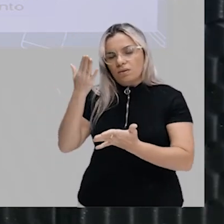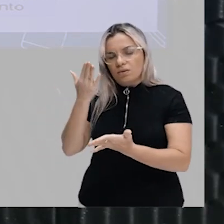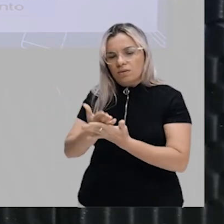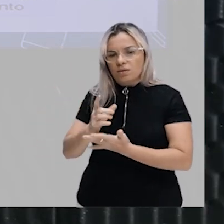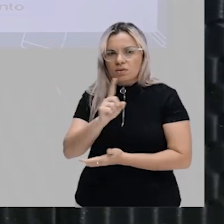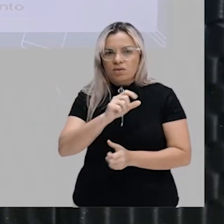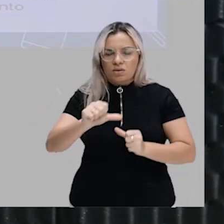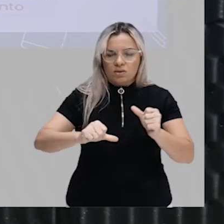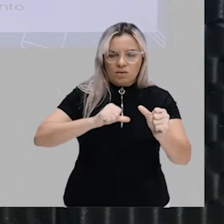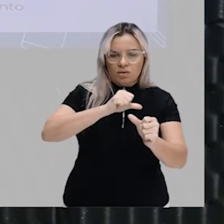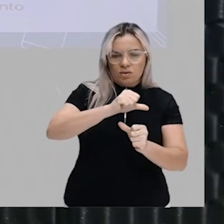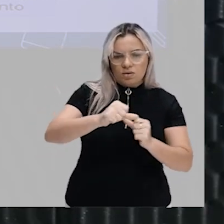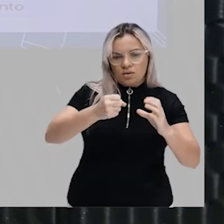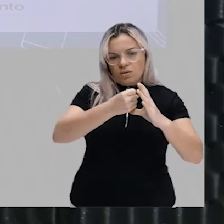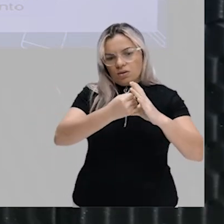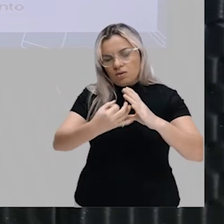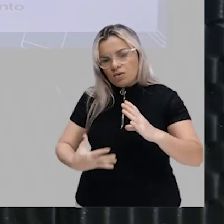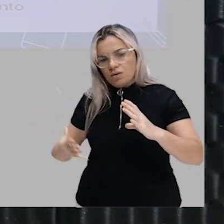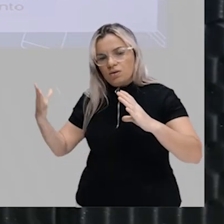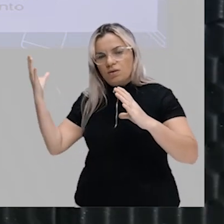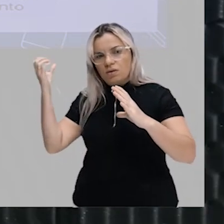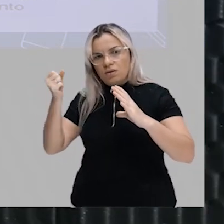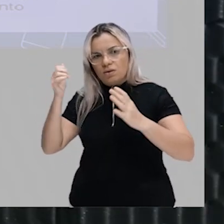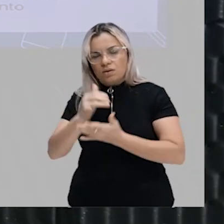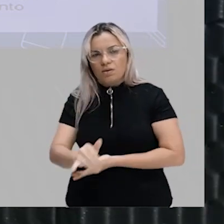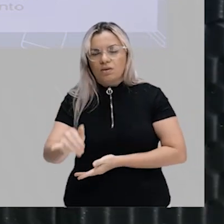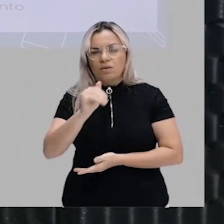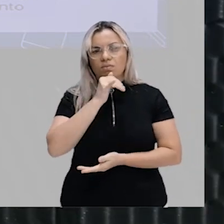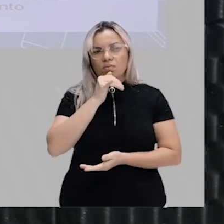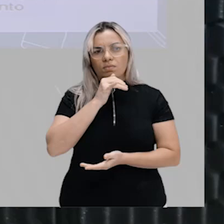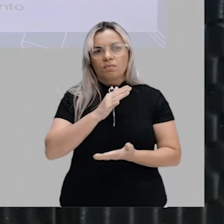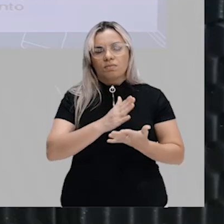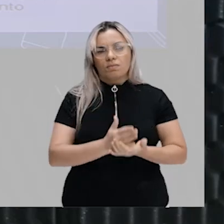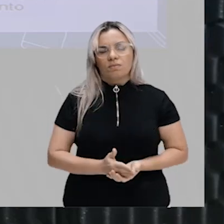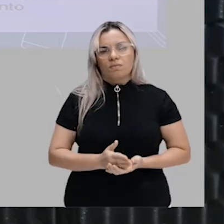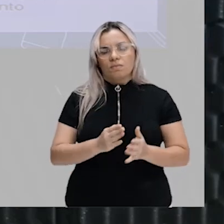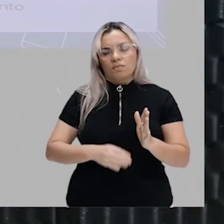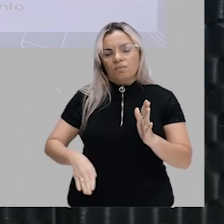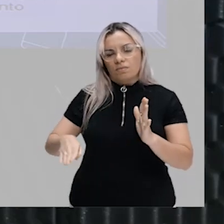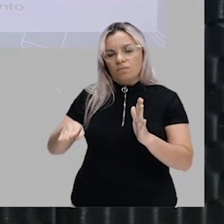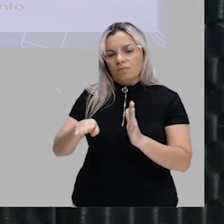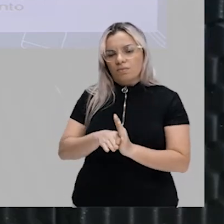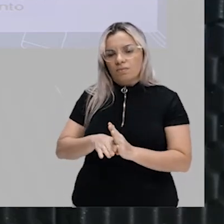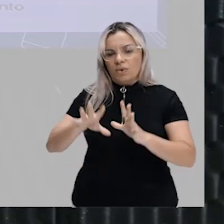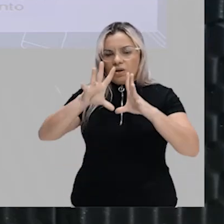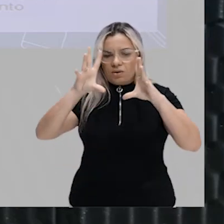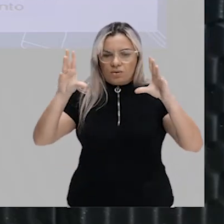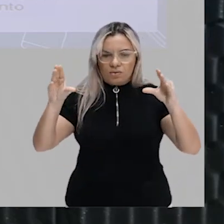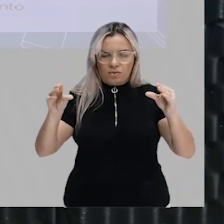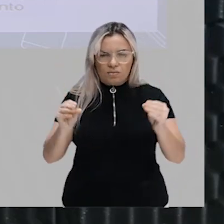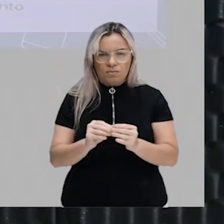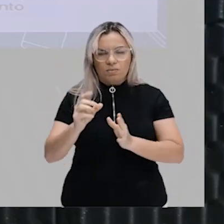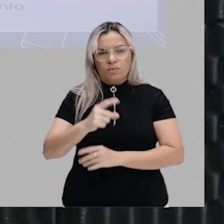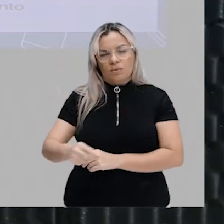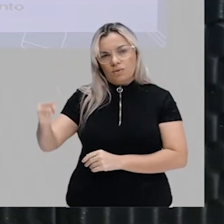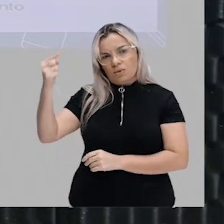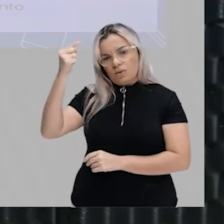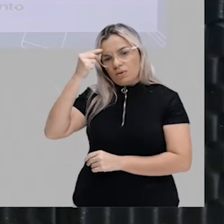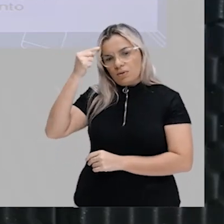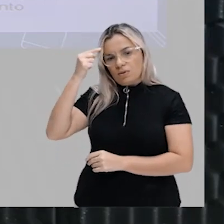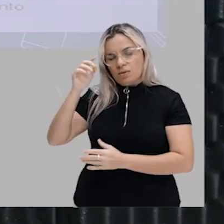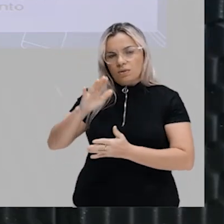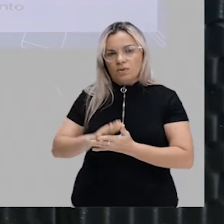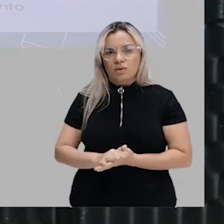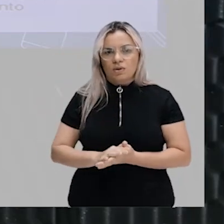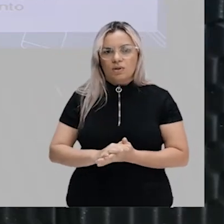as características do leite ou das bebidas, por exemplo, ele chegou à seguinte conclusão. Ele submete a